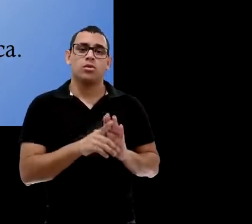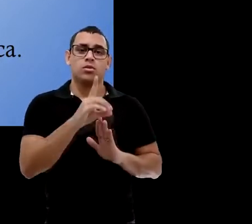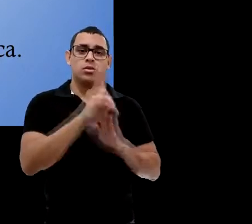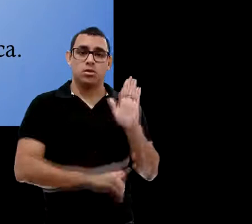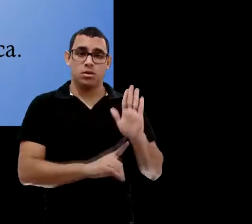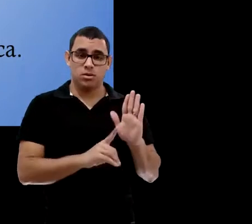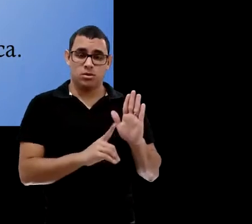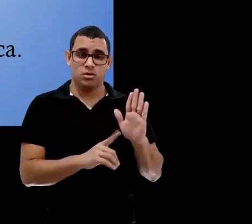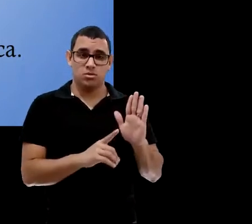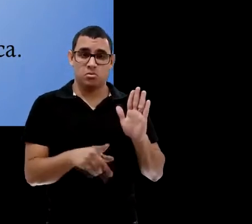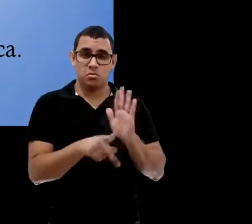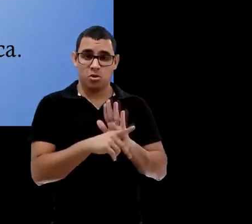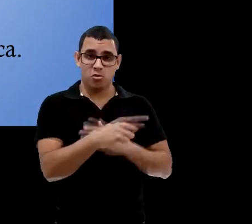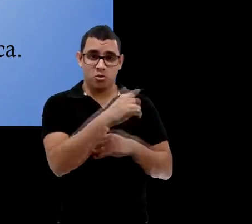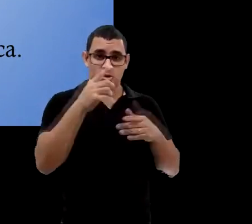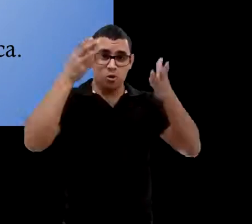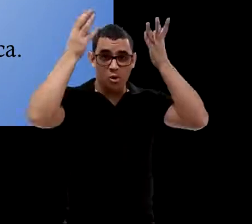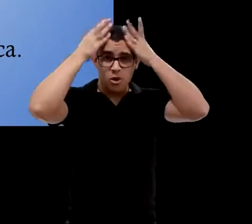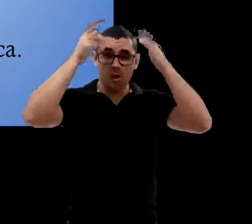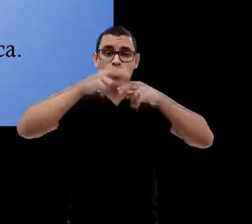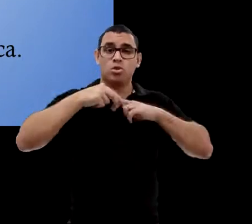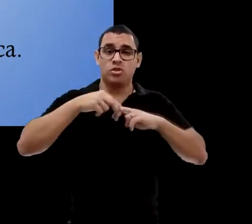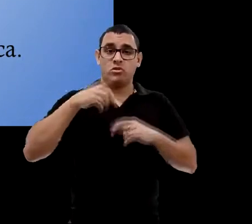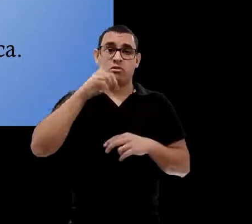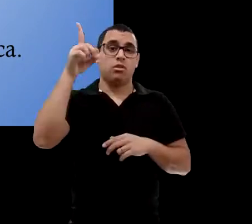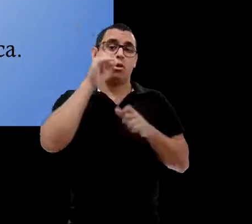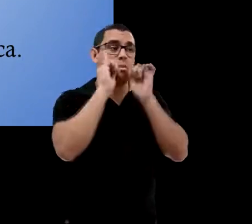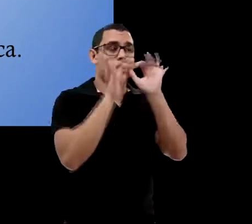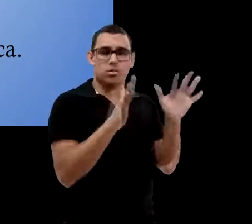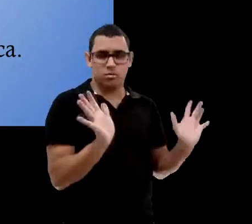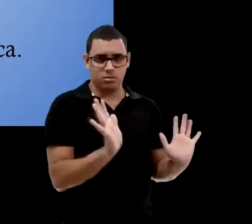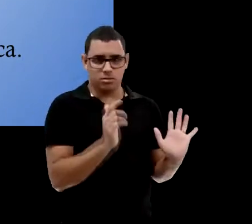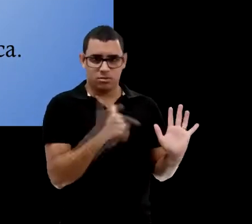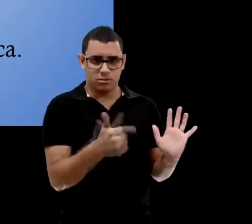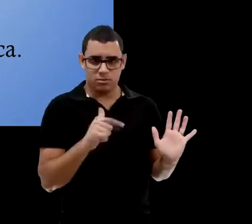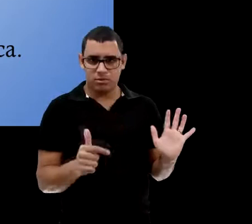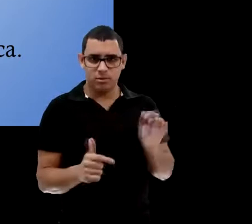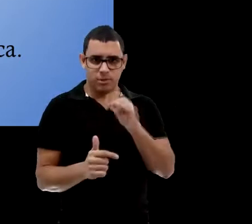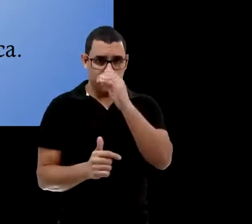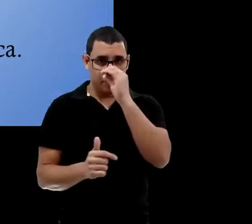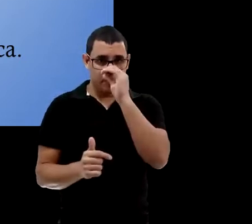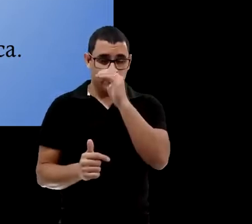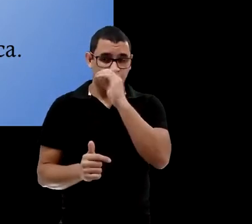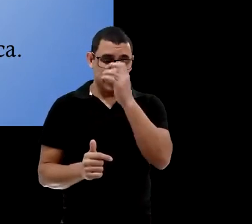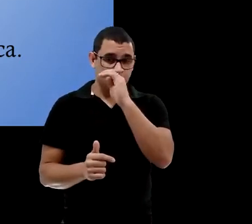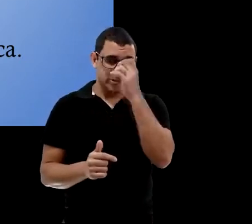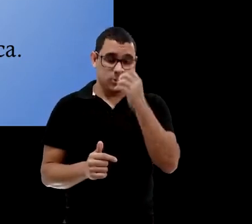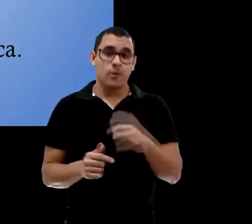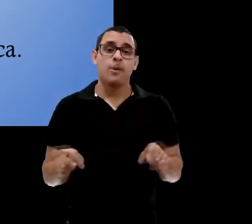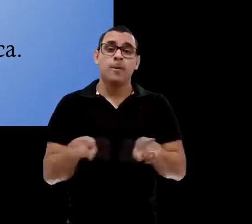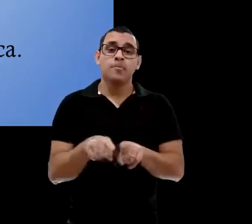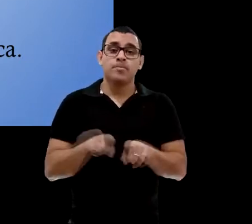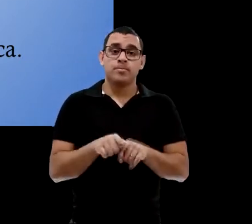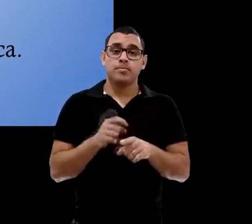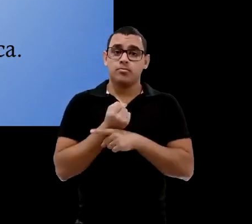a tese do direito divino dos reis, porque eu já adiantei para vocês agora há pouco que esses reis absolutistas se achavam, né, os representantes de Deus aqui